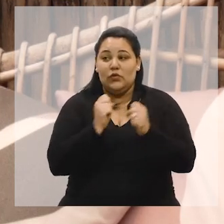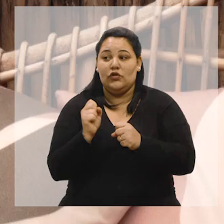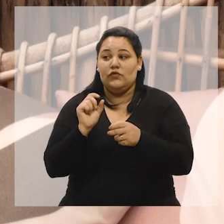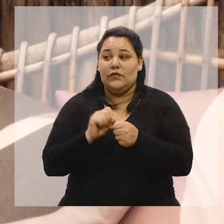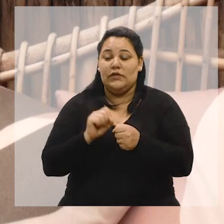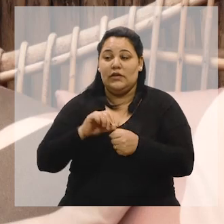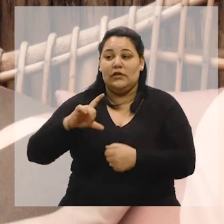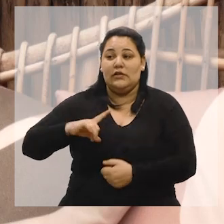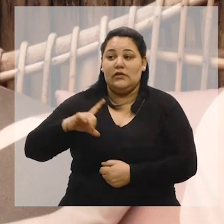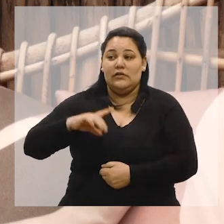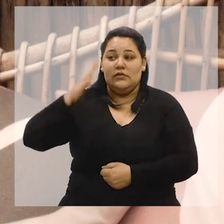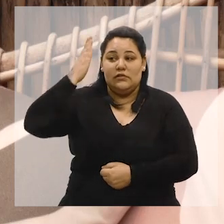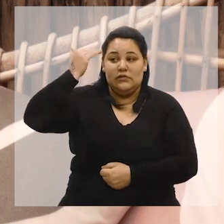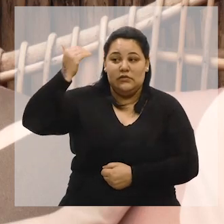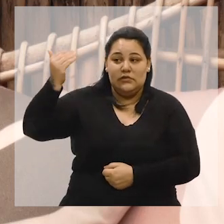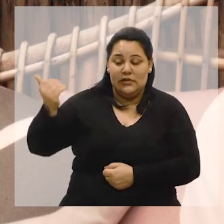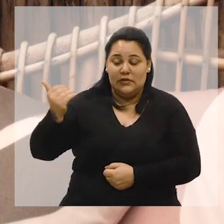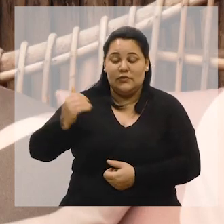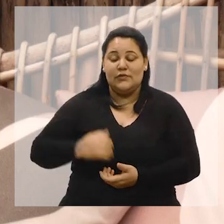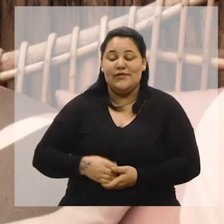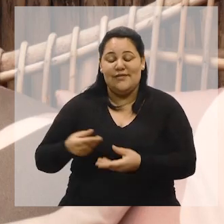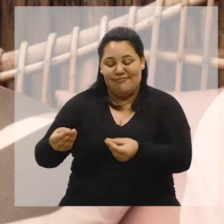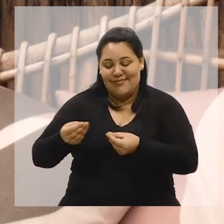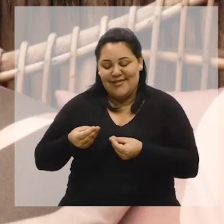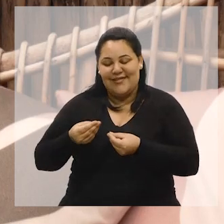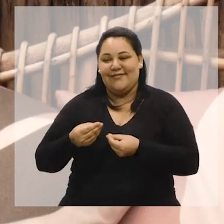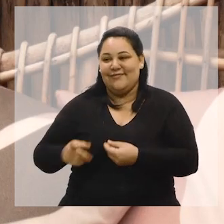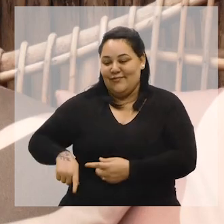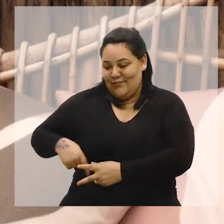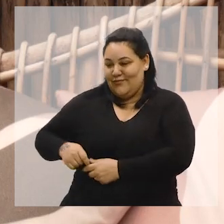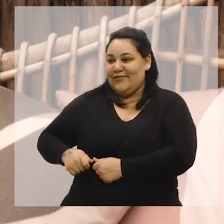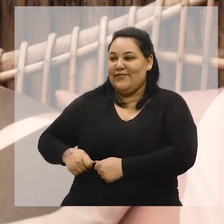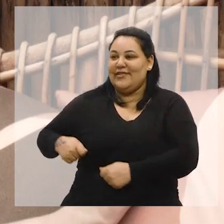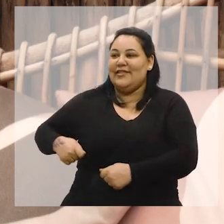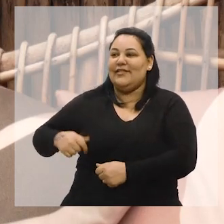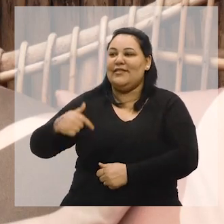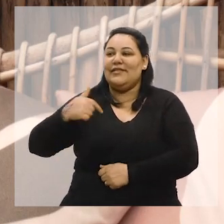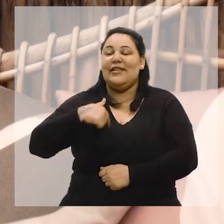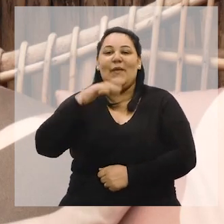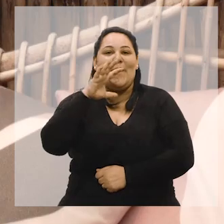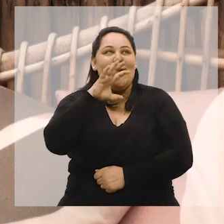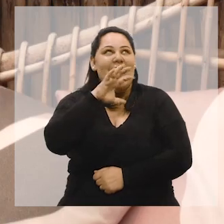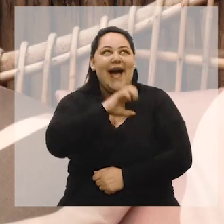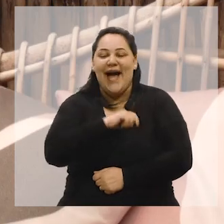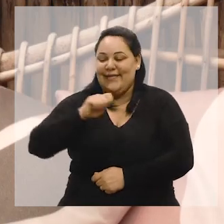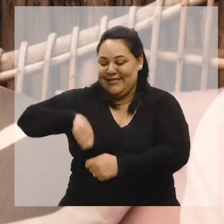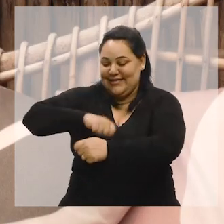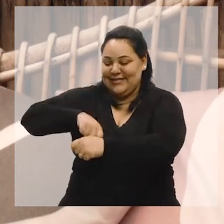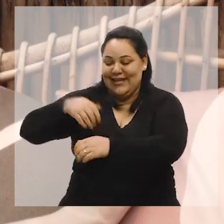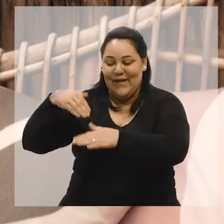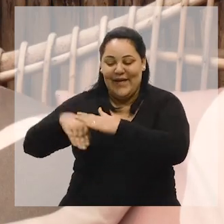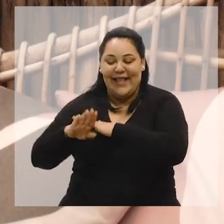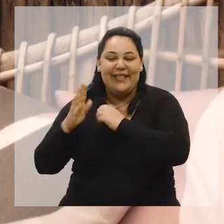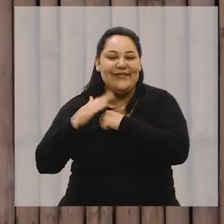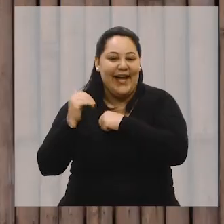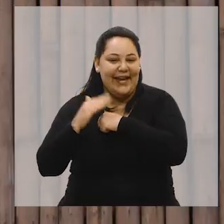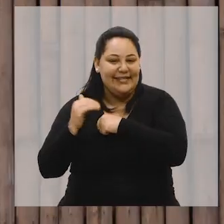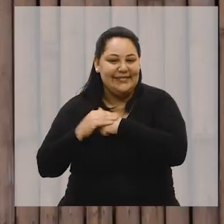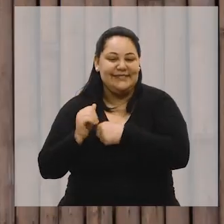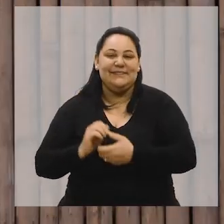sucesso, foi unânime, e foi o que me deu o avental. E eu amo essa receita, tá guardadinha com muito